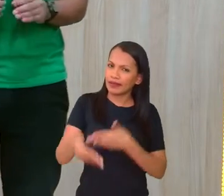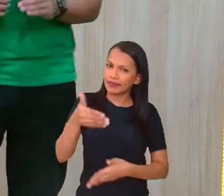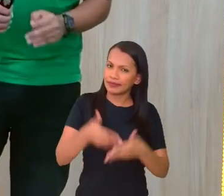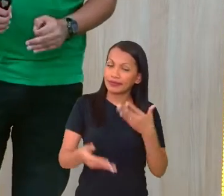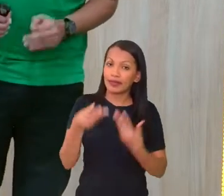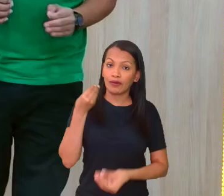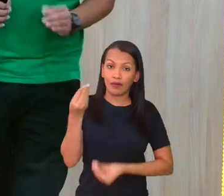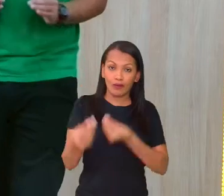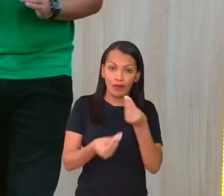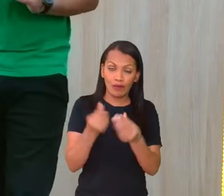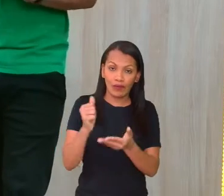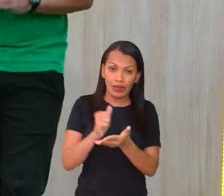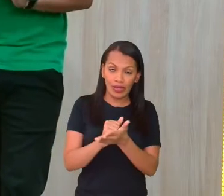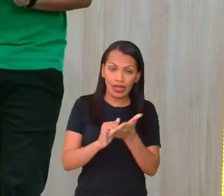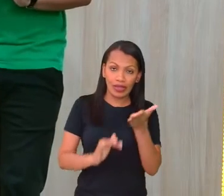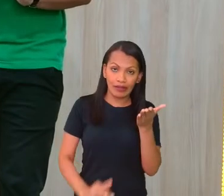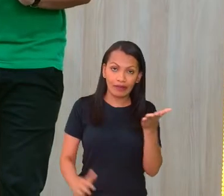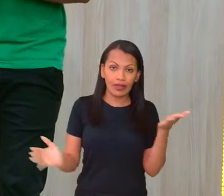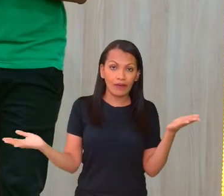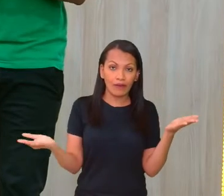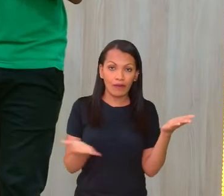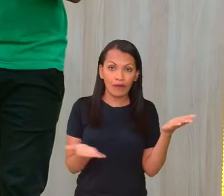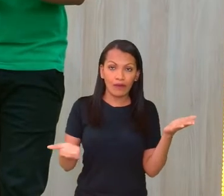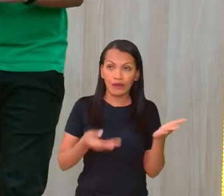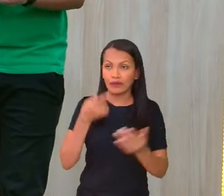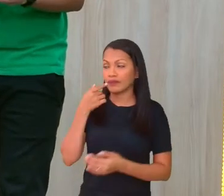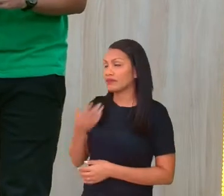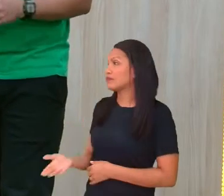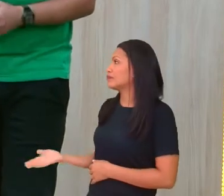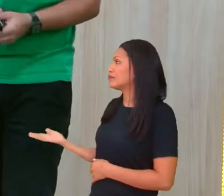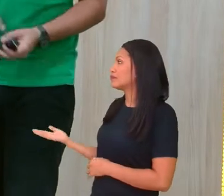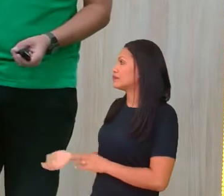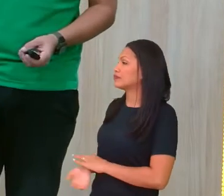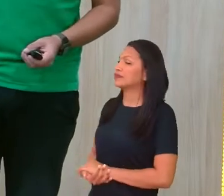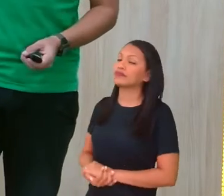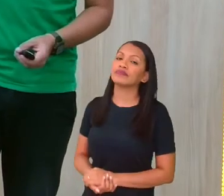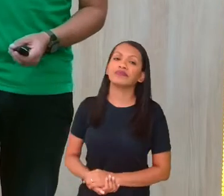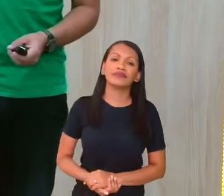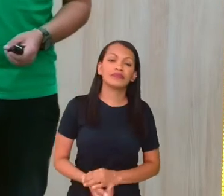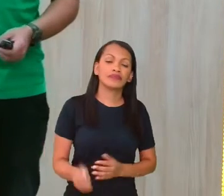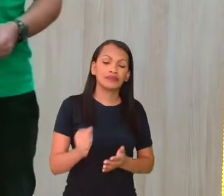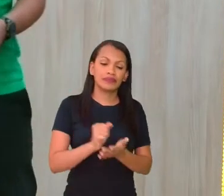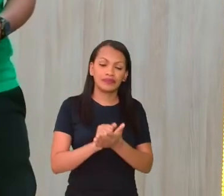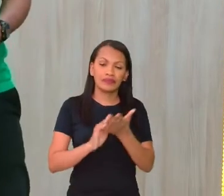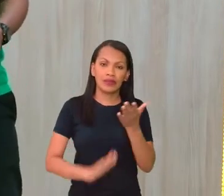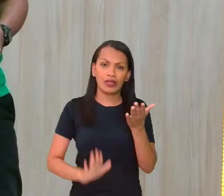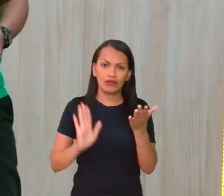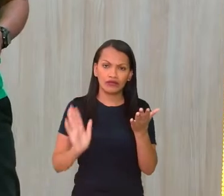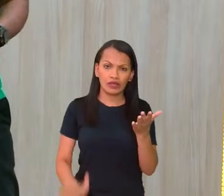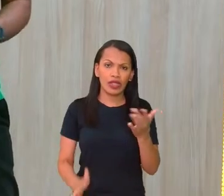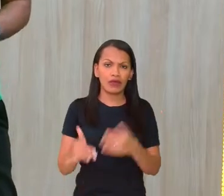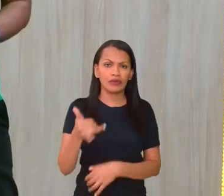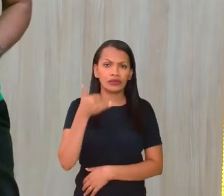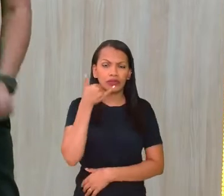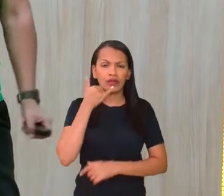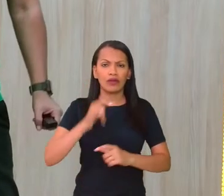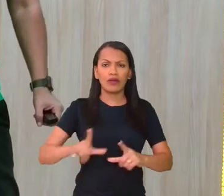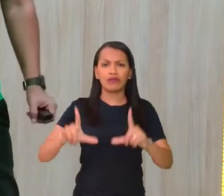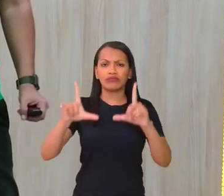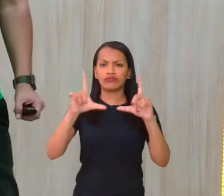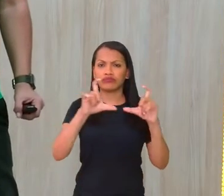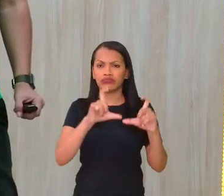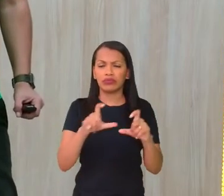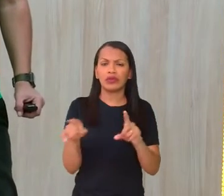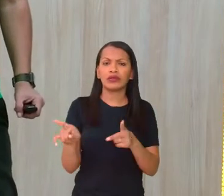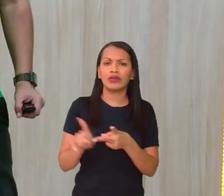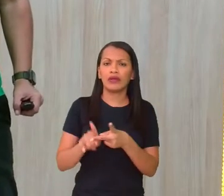como atividade para hoje, eu deixo para vocês a seguinte tarefa. Então, já pega o celular aí com o leitor de